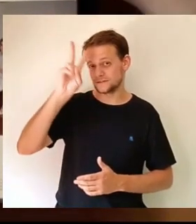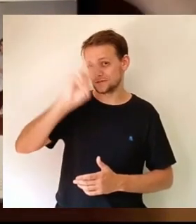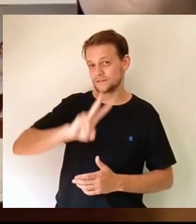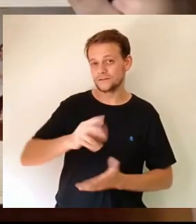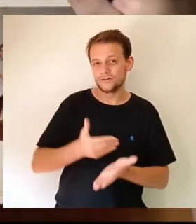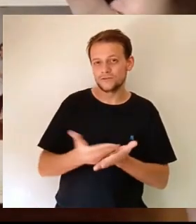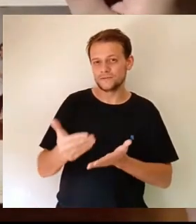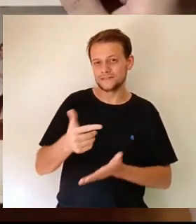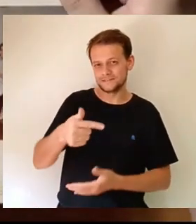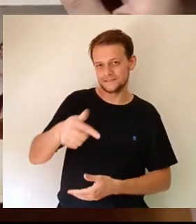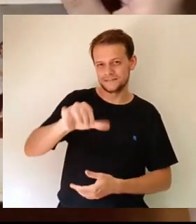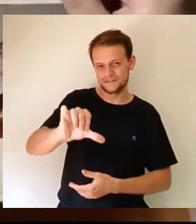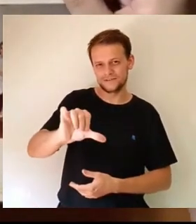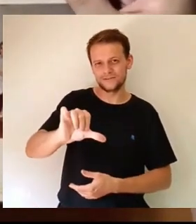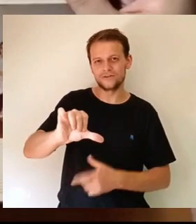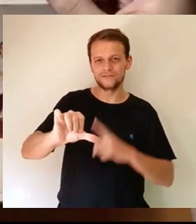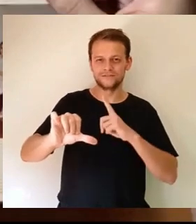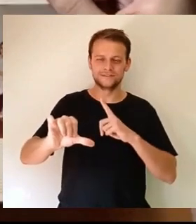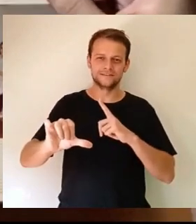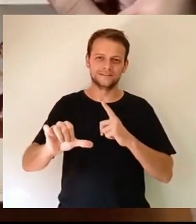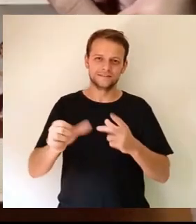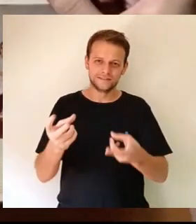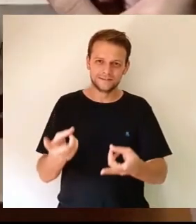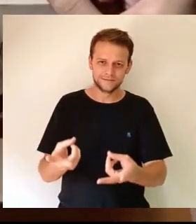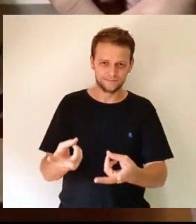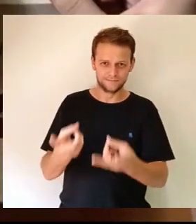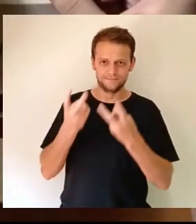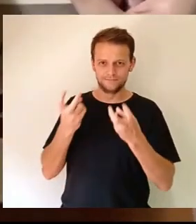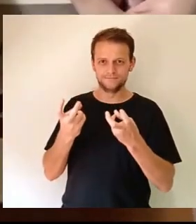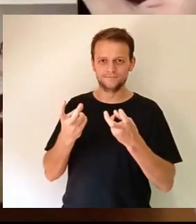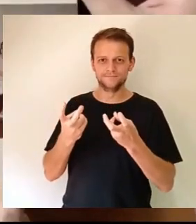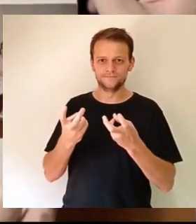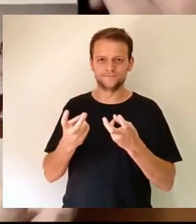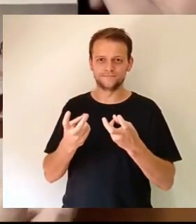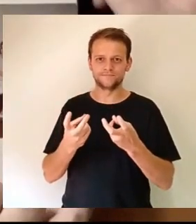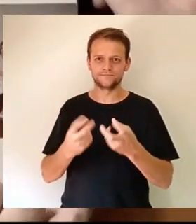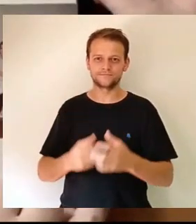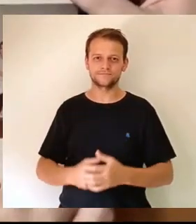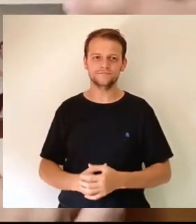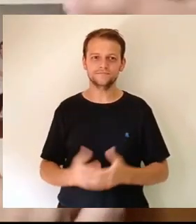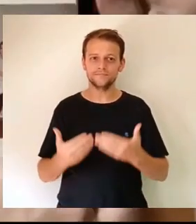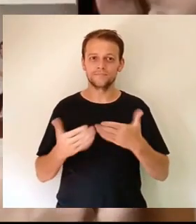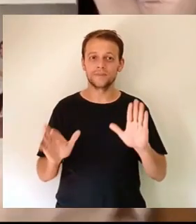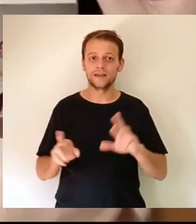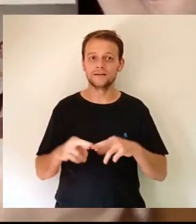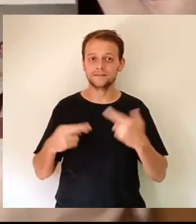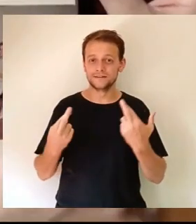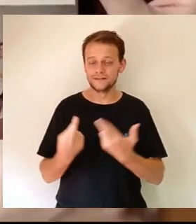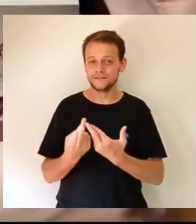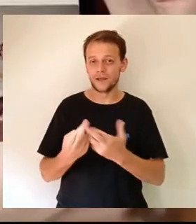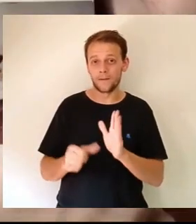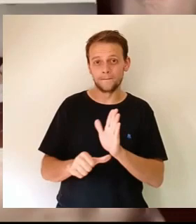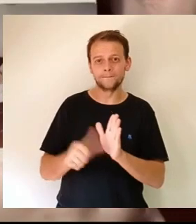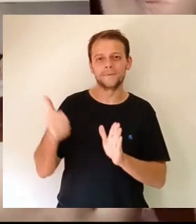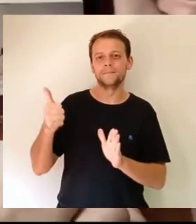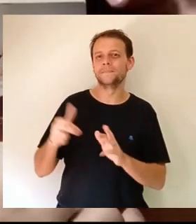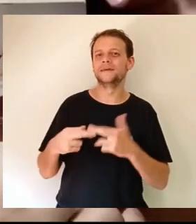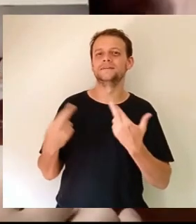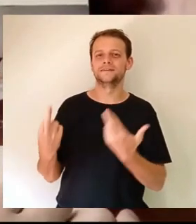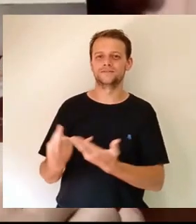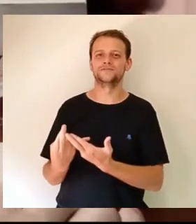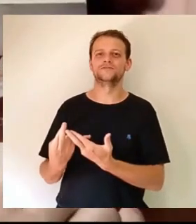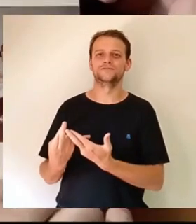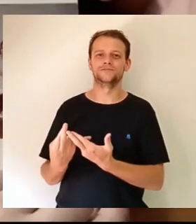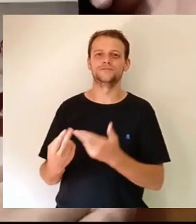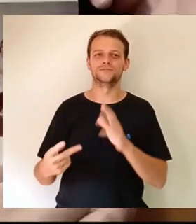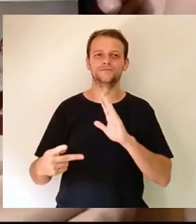para contar uma história. Então, você vê que começa em 79, tem uma identificação de quem ele estava nessa reunião. Então, a primeira